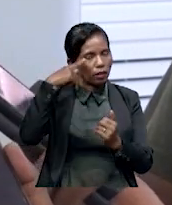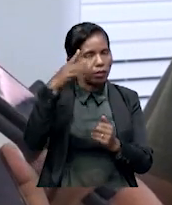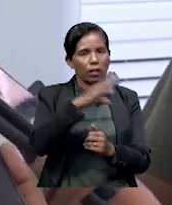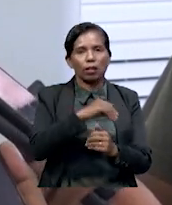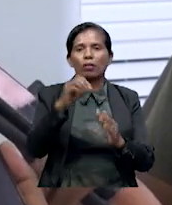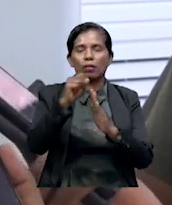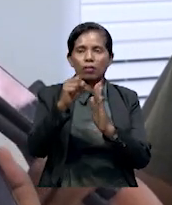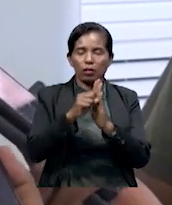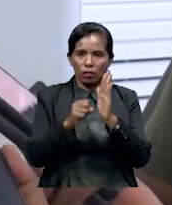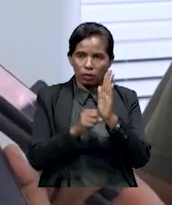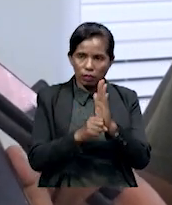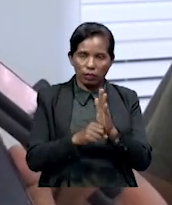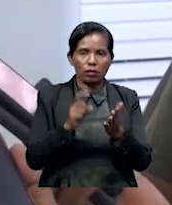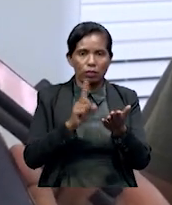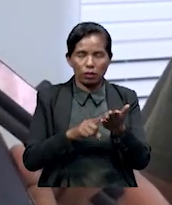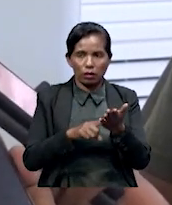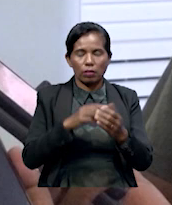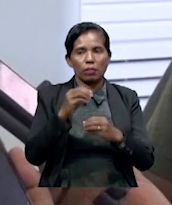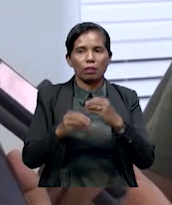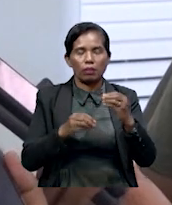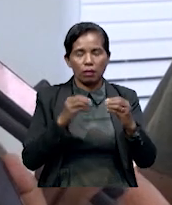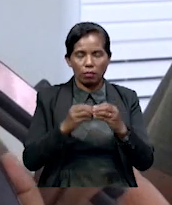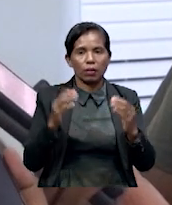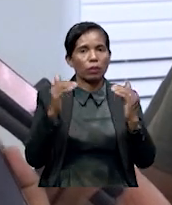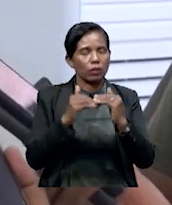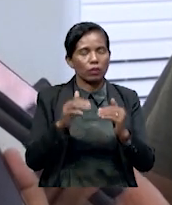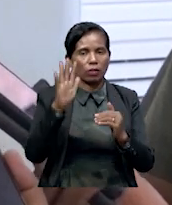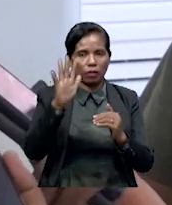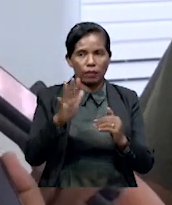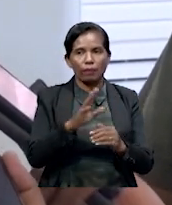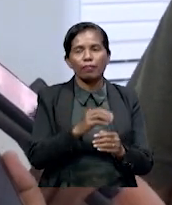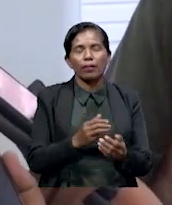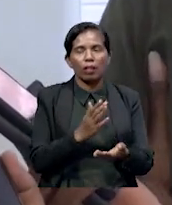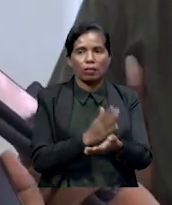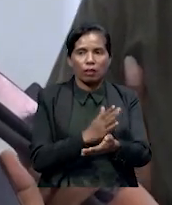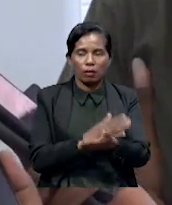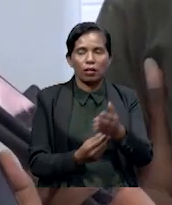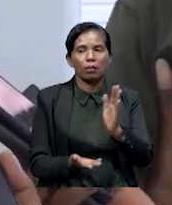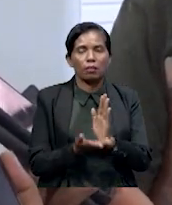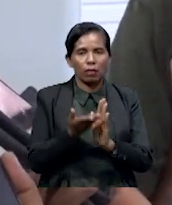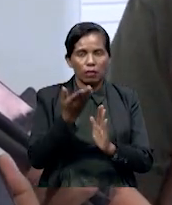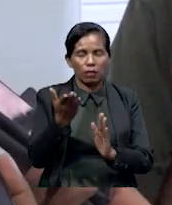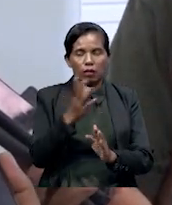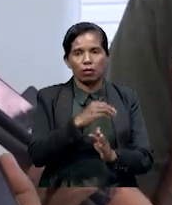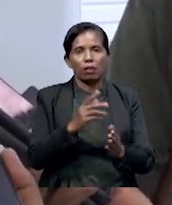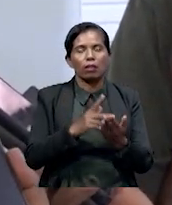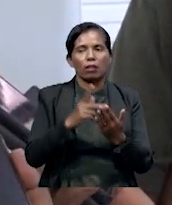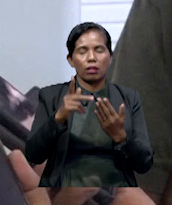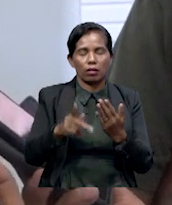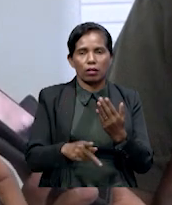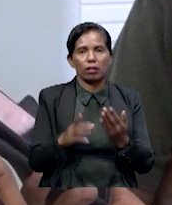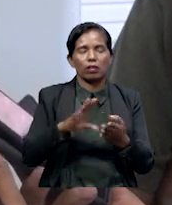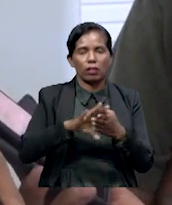e discutimos com a tese quinto congresso nacional ato amores programa ao compromisso eleitoral para